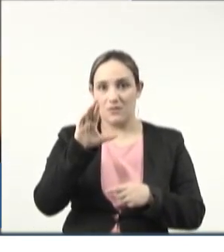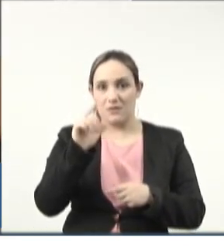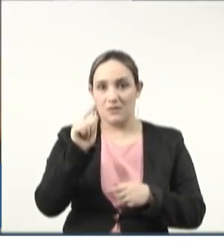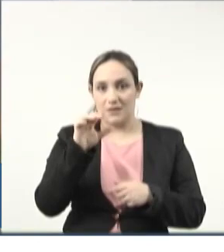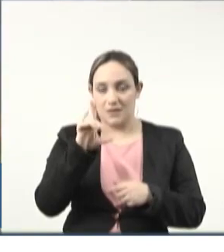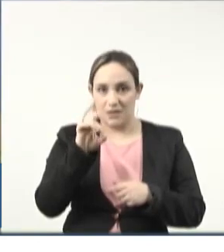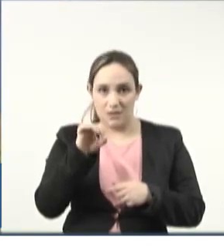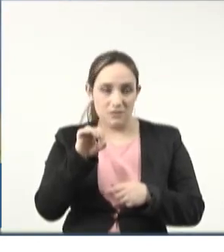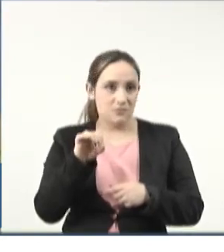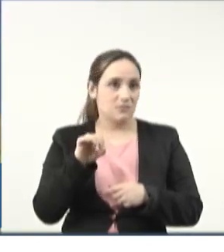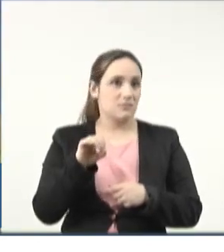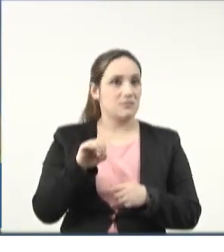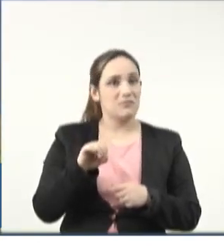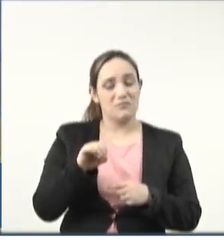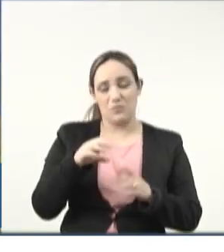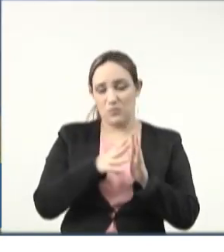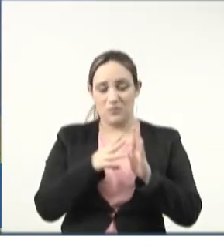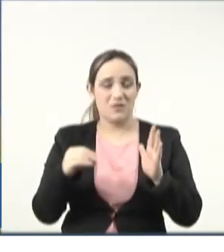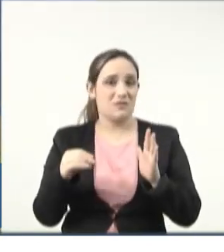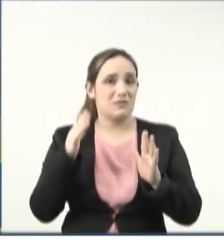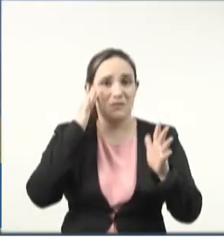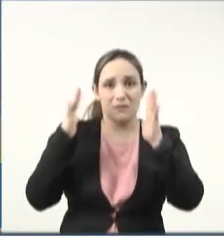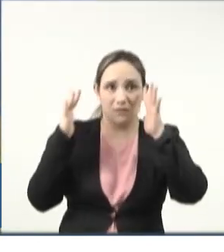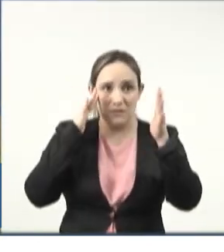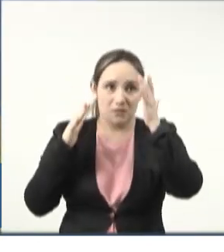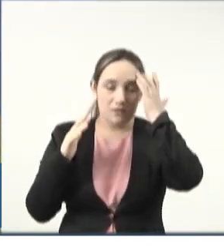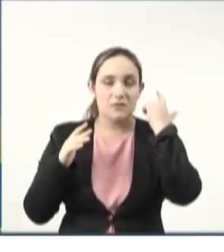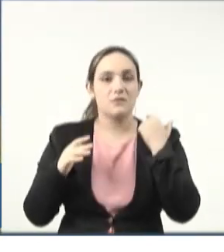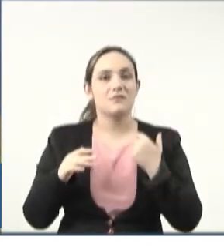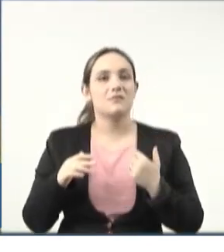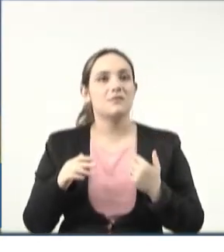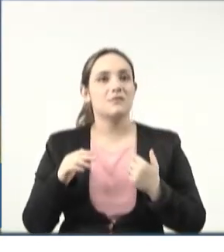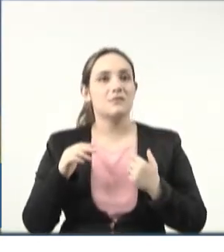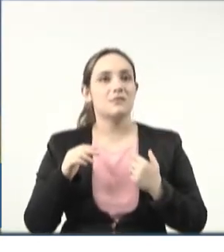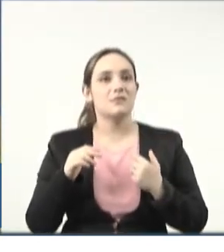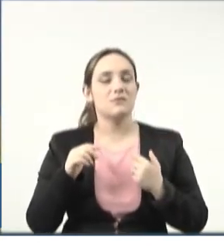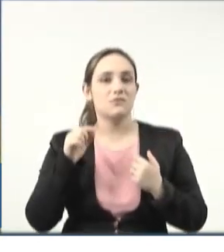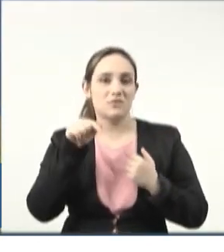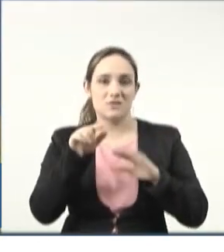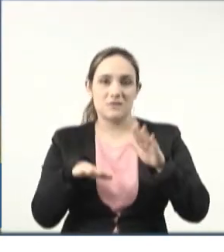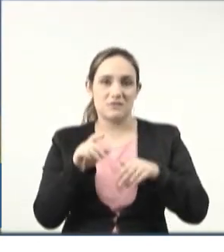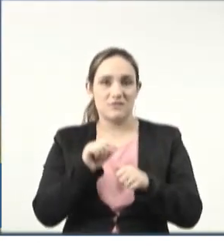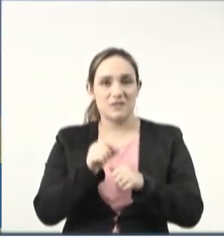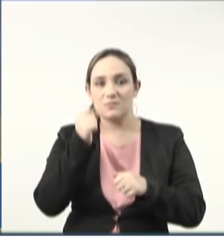expectativas irreais. Quem aqui não replica no WhatsApp piada machista?